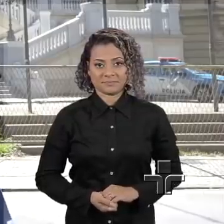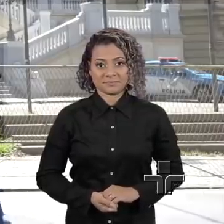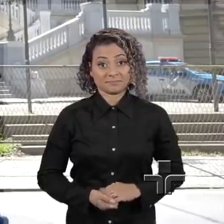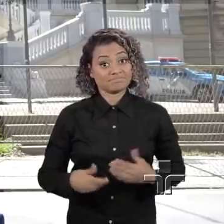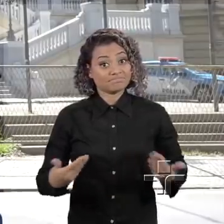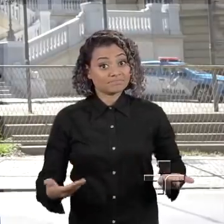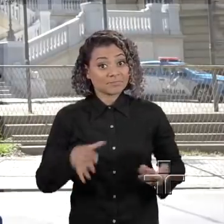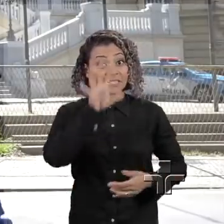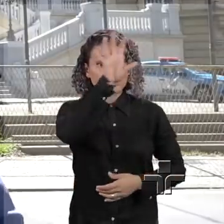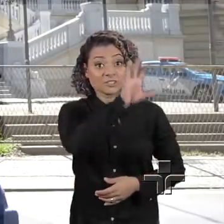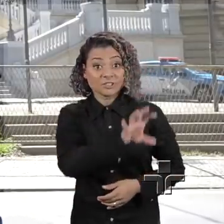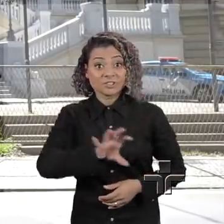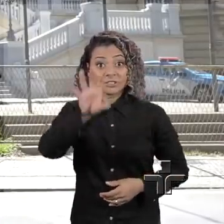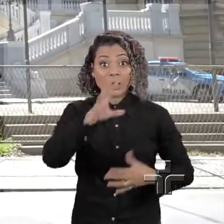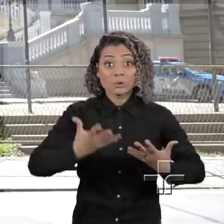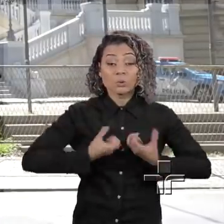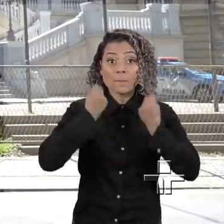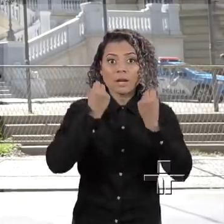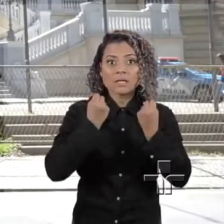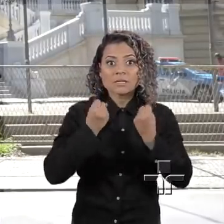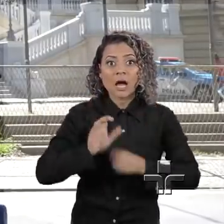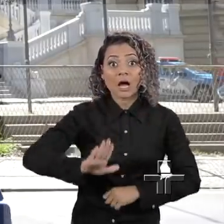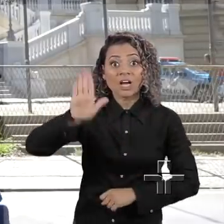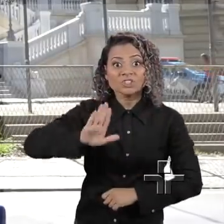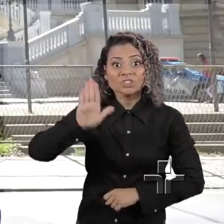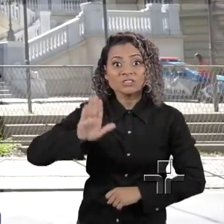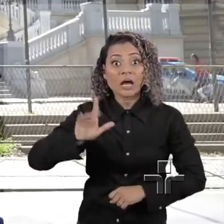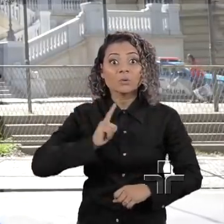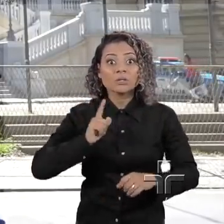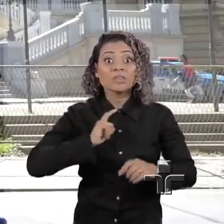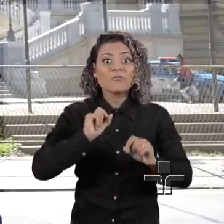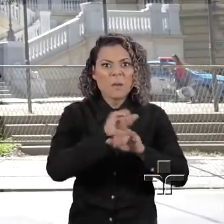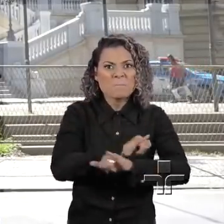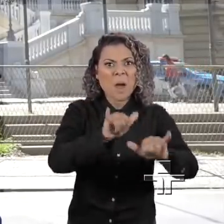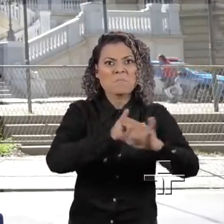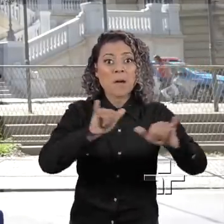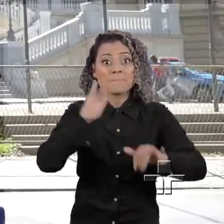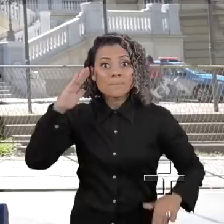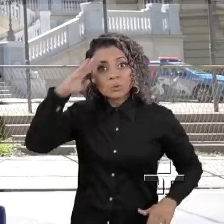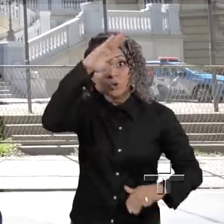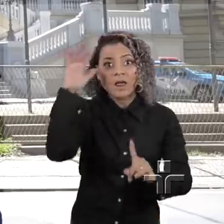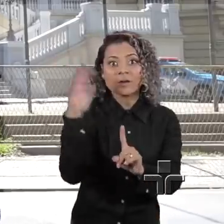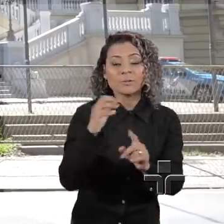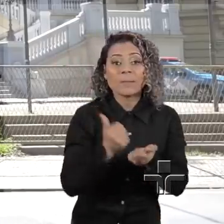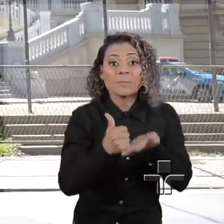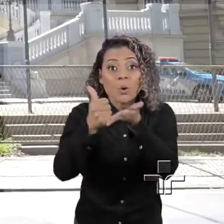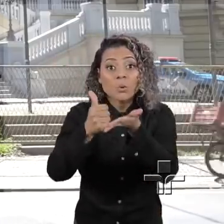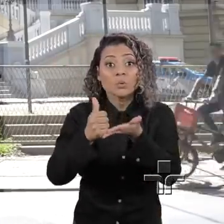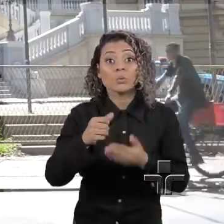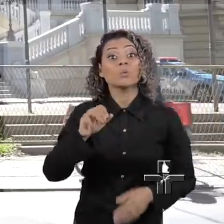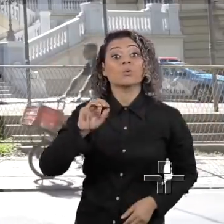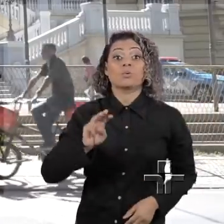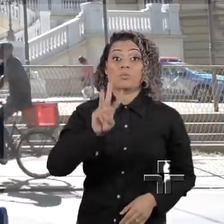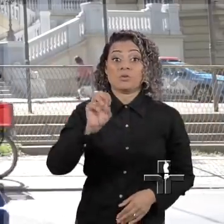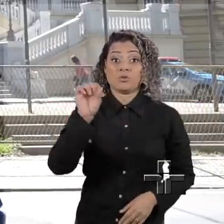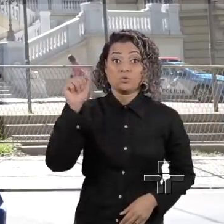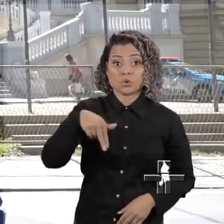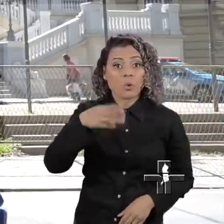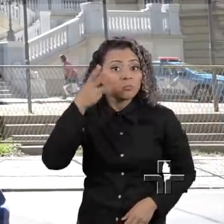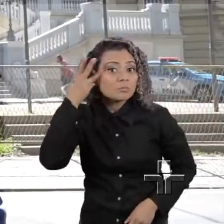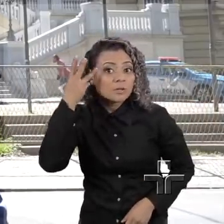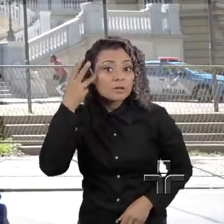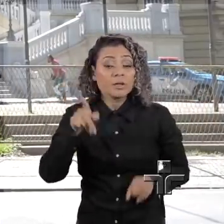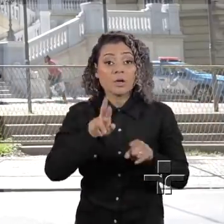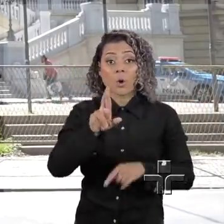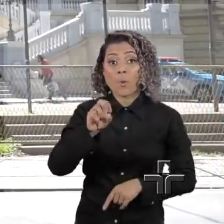Nos estados, algumas surpresas de candidatos que navegaram na onda bolsonarista, como Wilson Witzel, no Rio de Janeiro, e Romeu